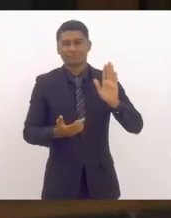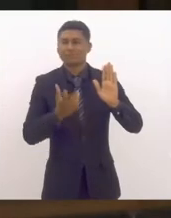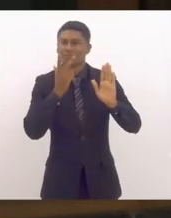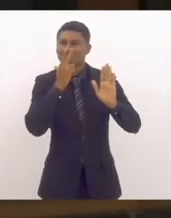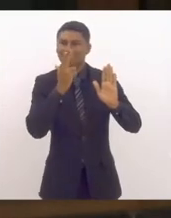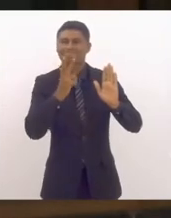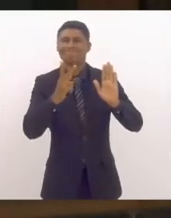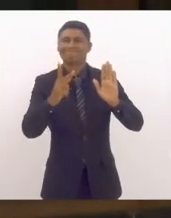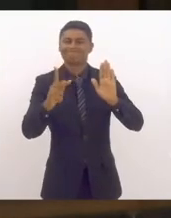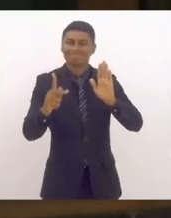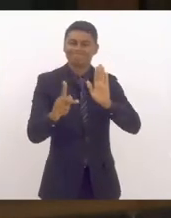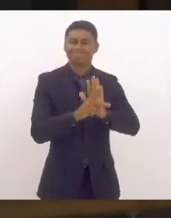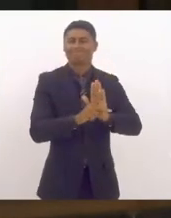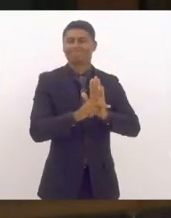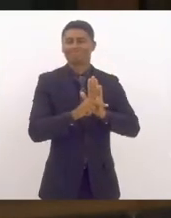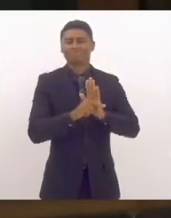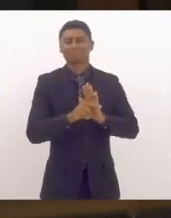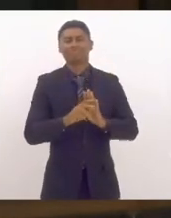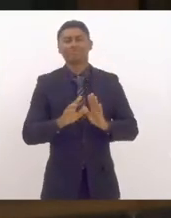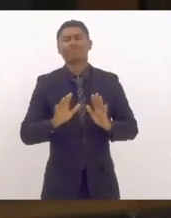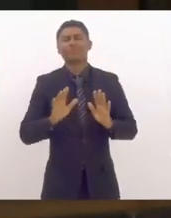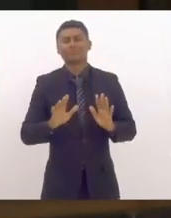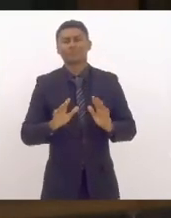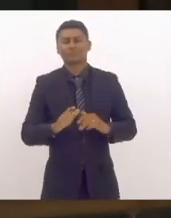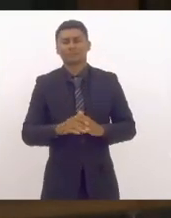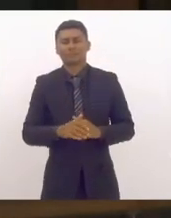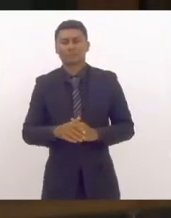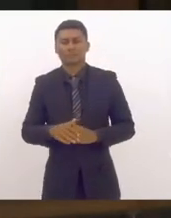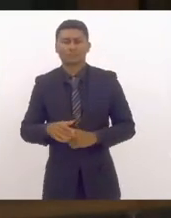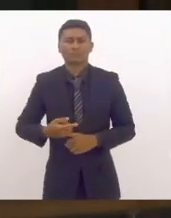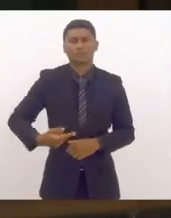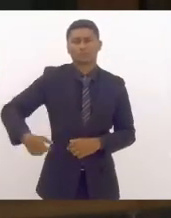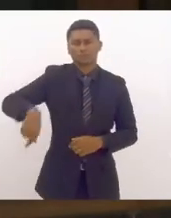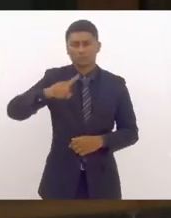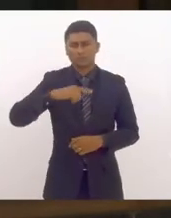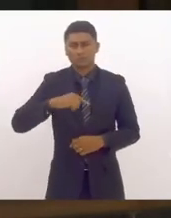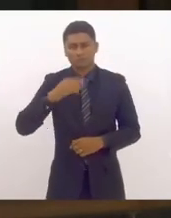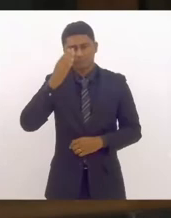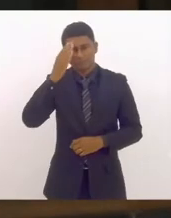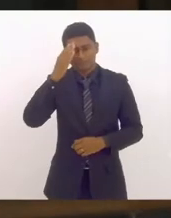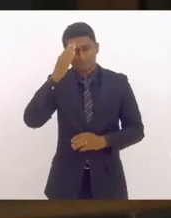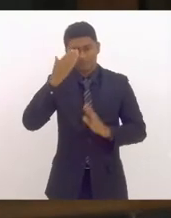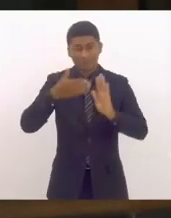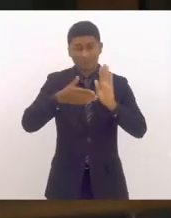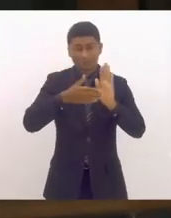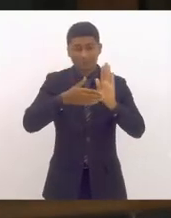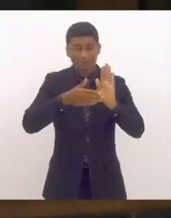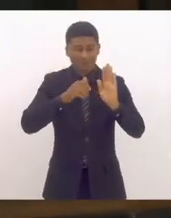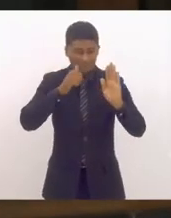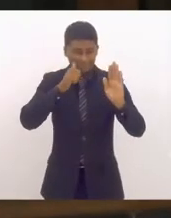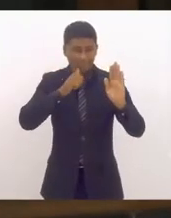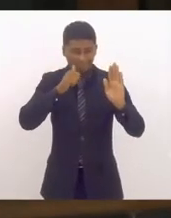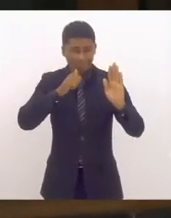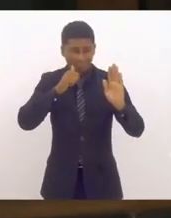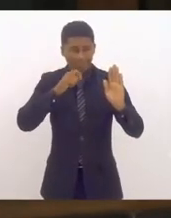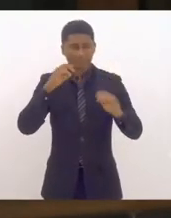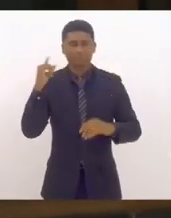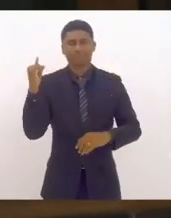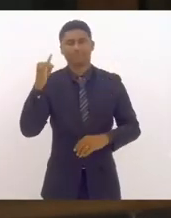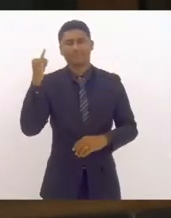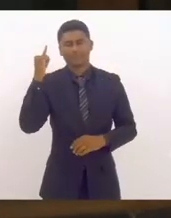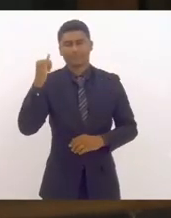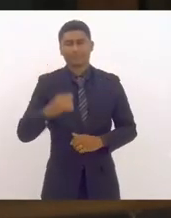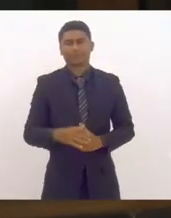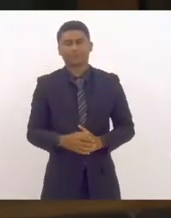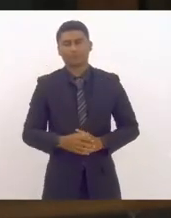específico, presidente. Mas para nós, essa pauta feminina é importante, deputado Luiz Paulo.